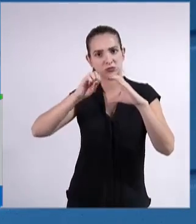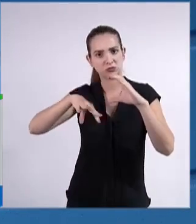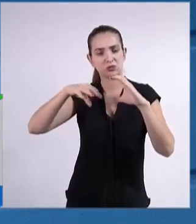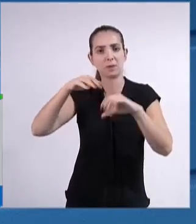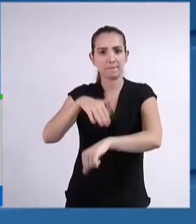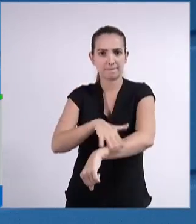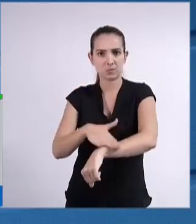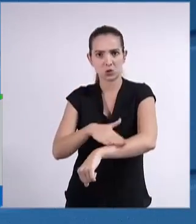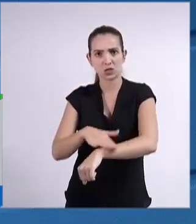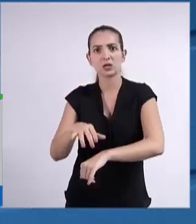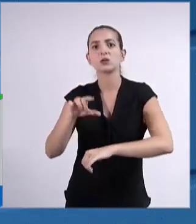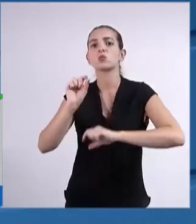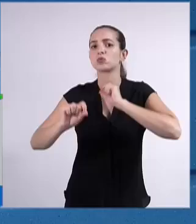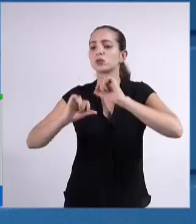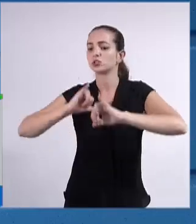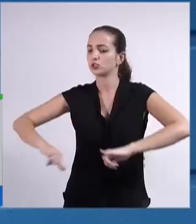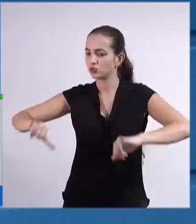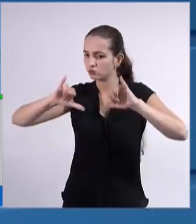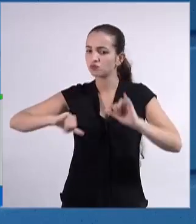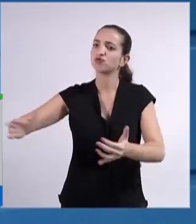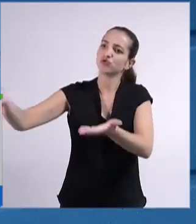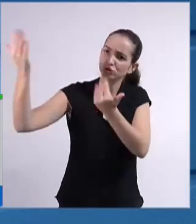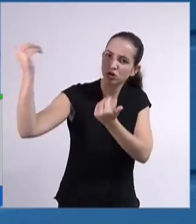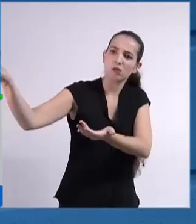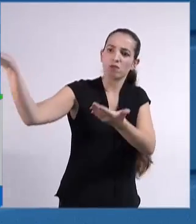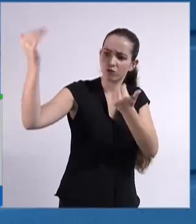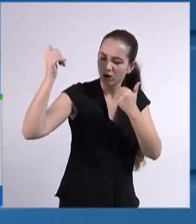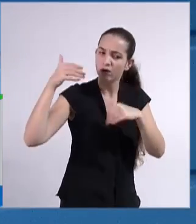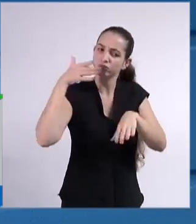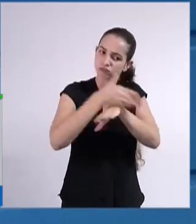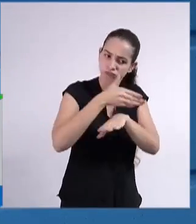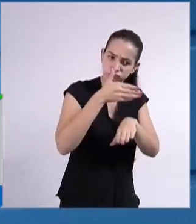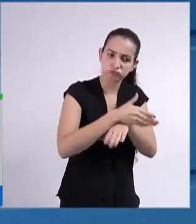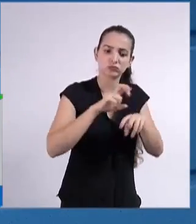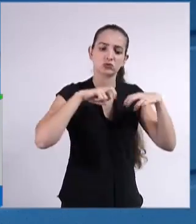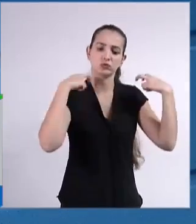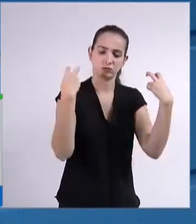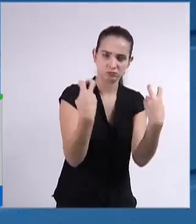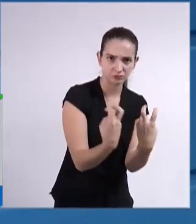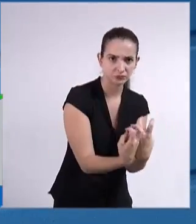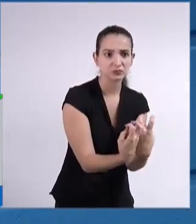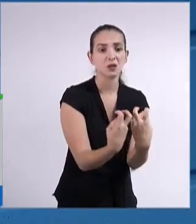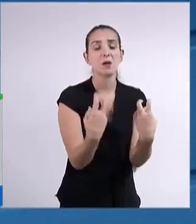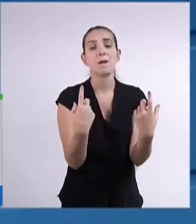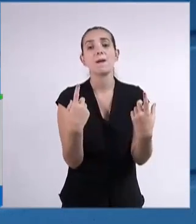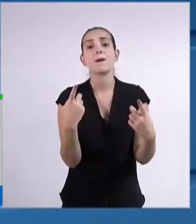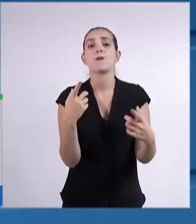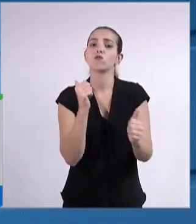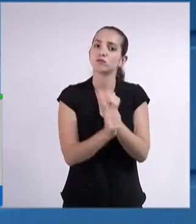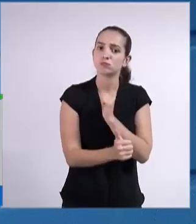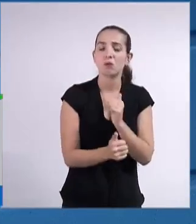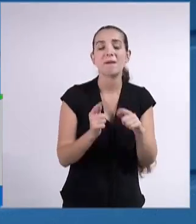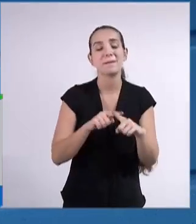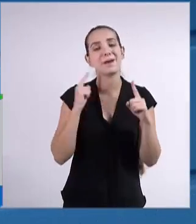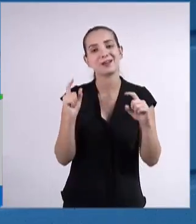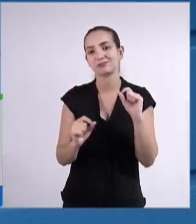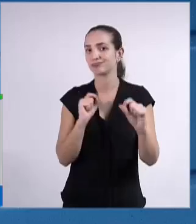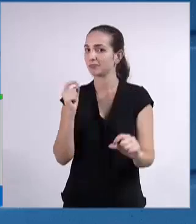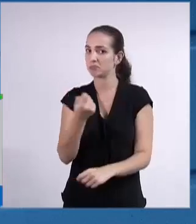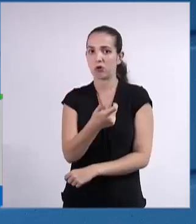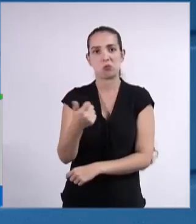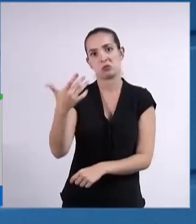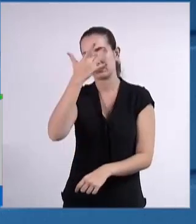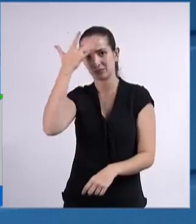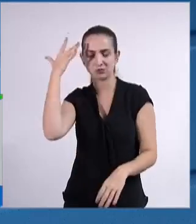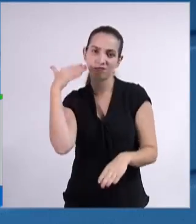que tem chamado o torcedor para os estádios, mas, infelizmente, nós não temos conseguido sucesso. É uma partida entre